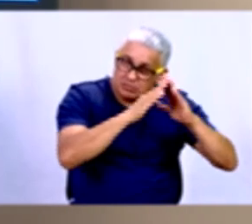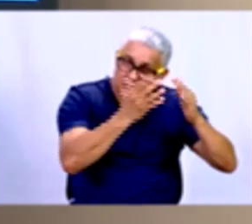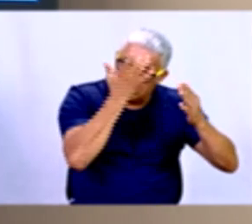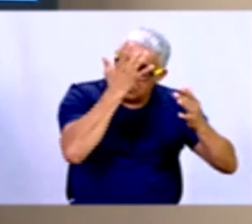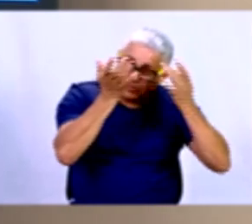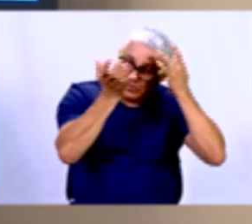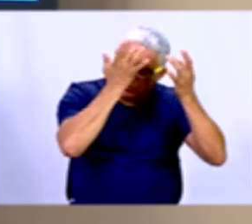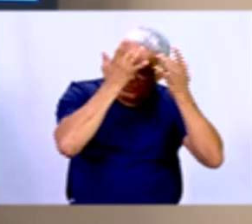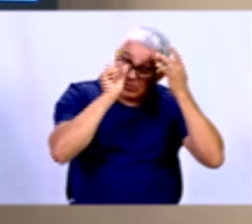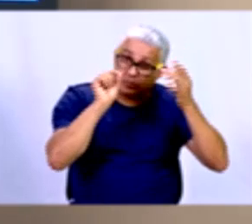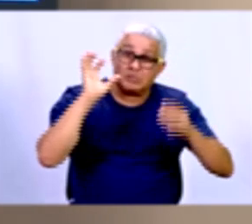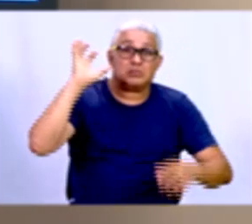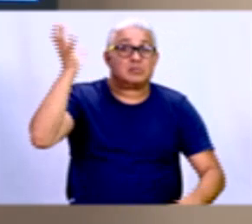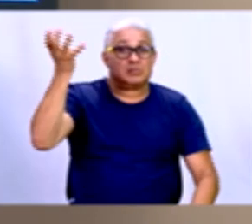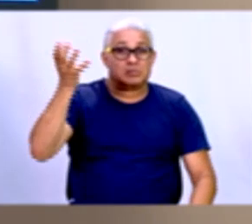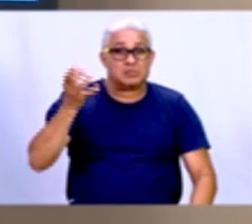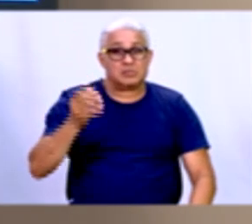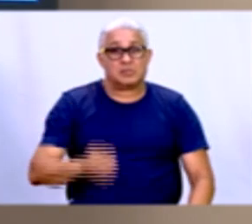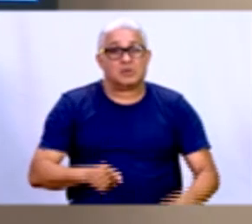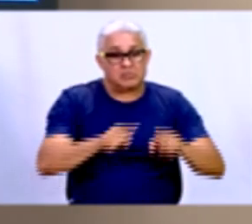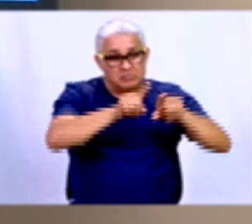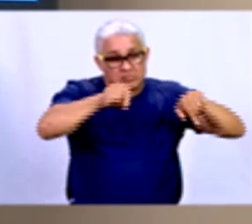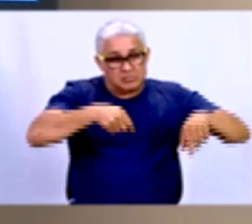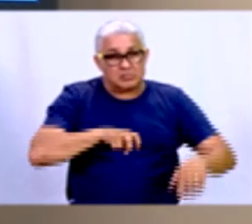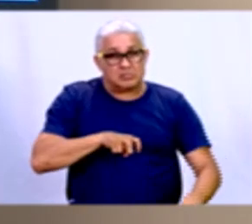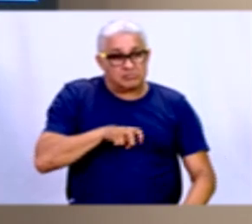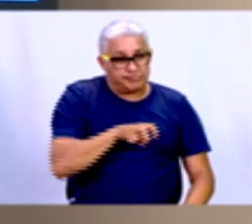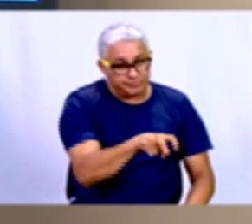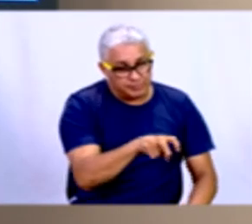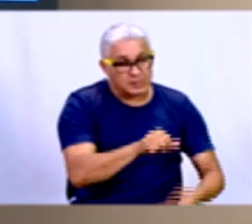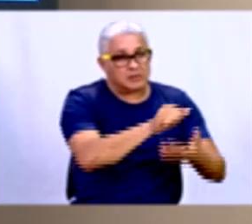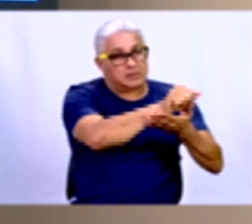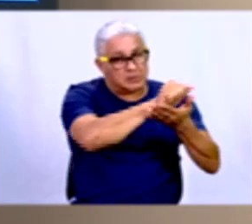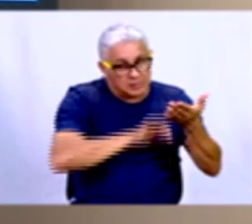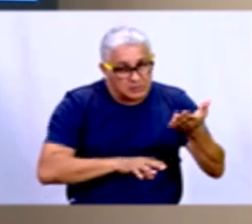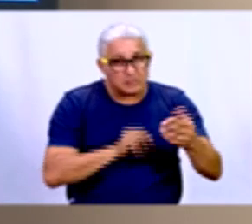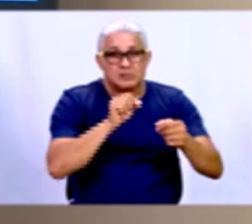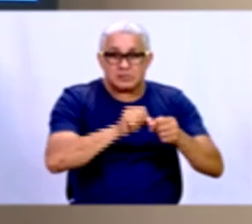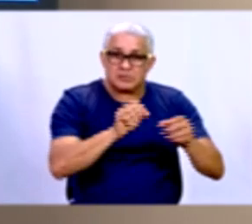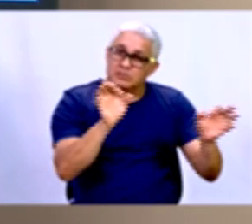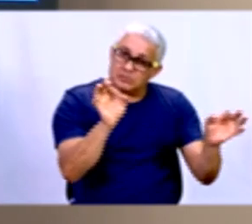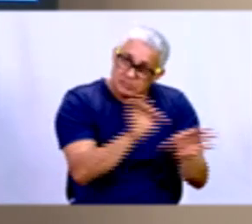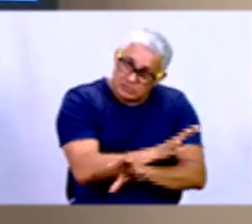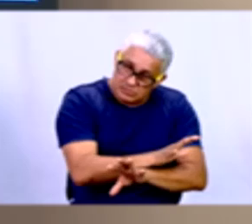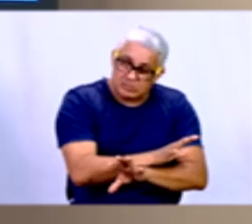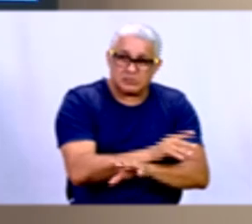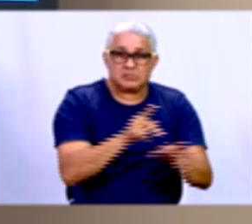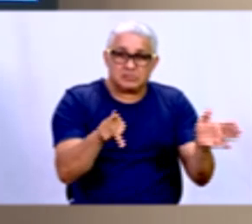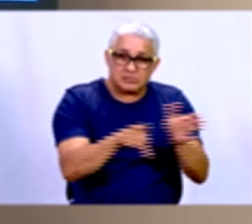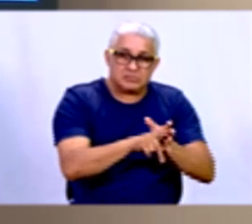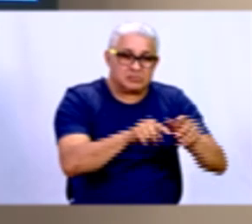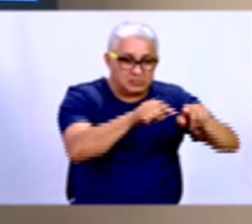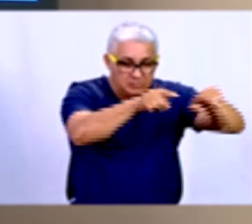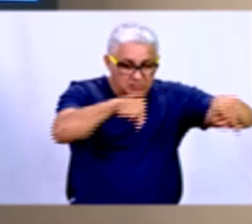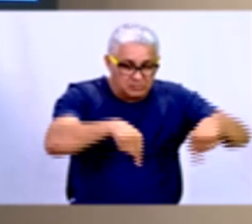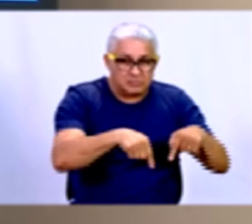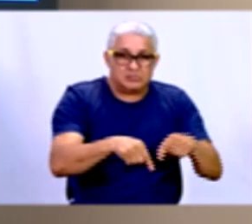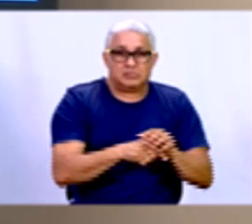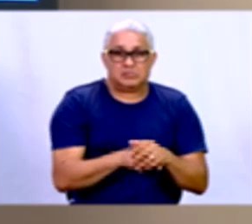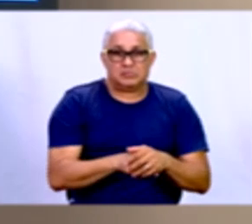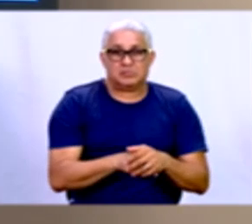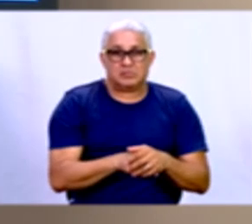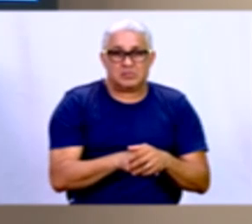Senão o que vai acontecer é que vocês chegam na sala de aula, fazem a atividade de sala de aula, que não foram muitas